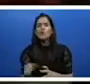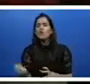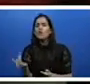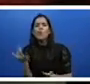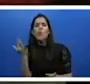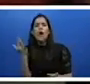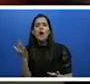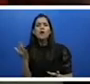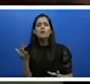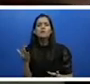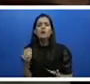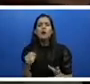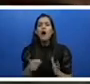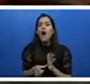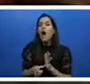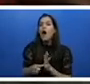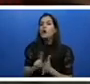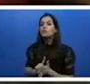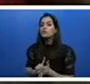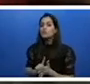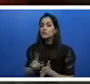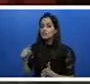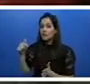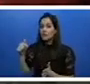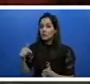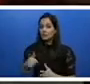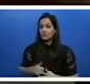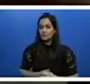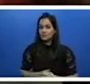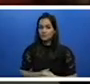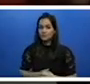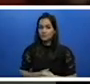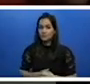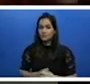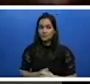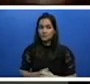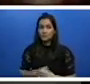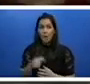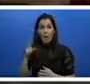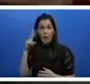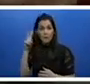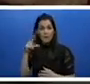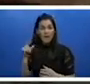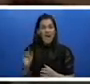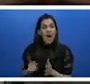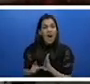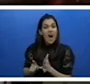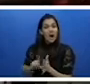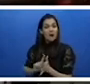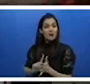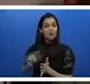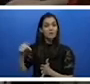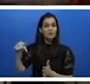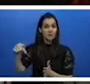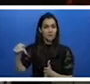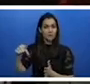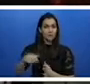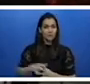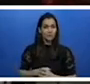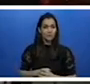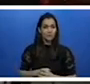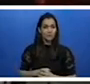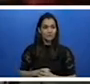estão antes do 7? Antes do 7, eu tenho de 0